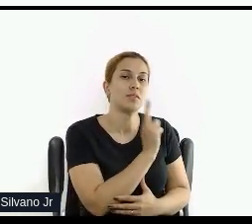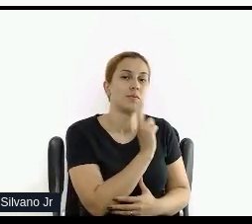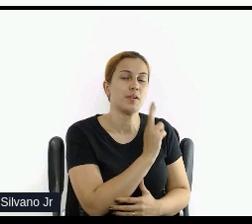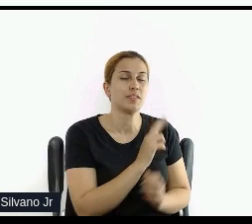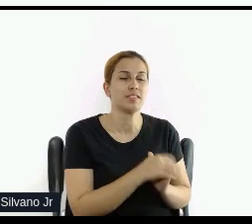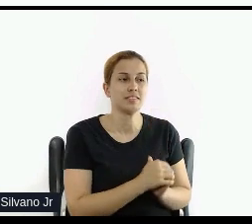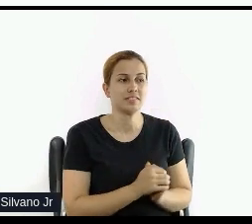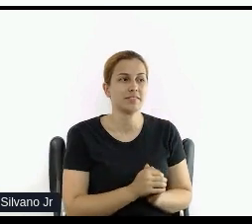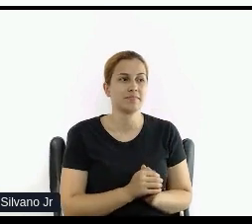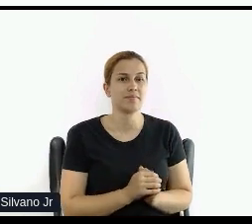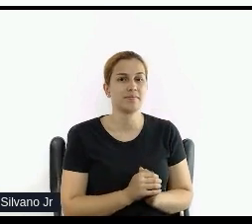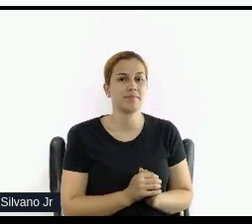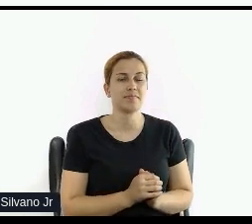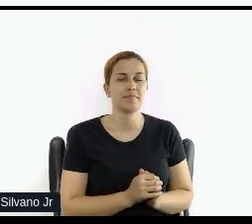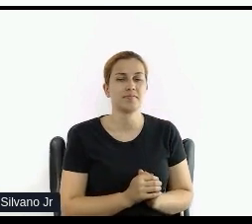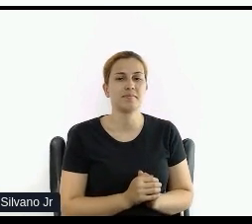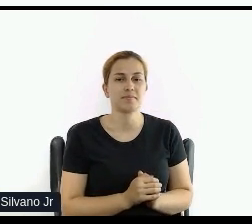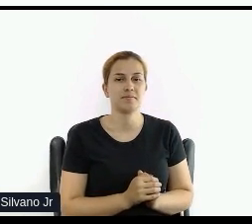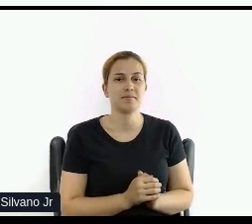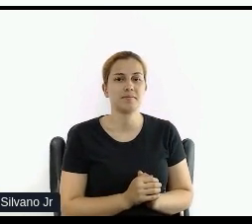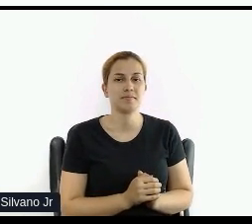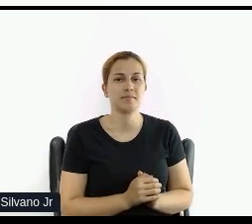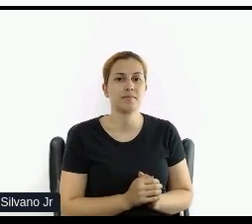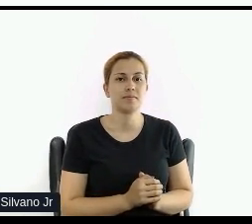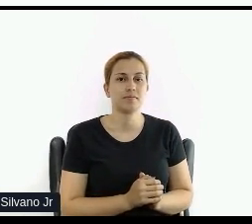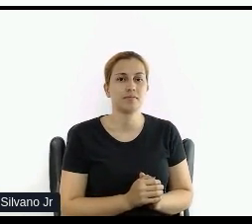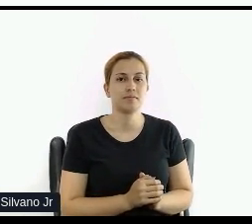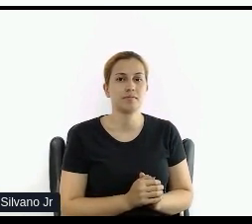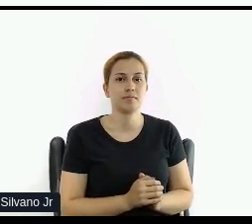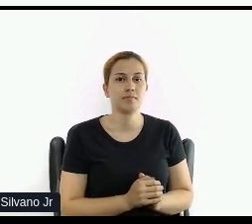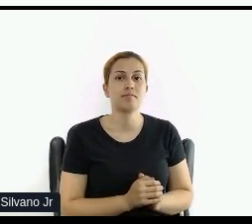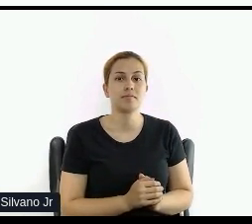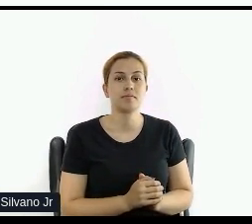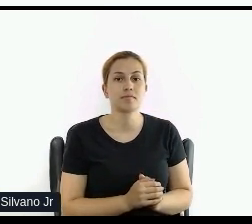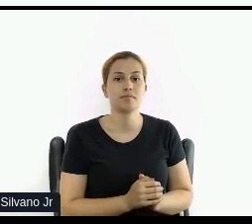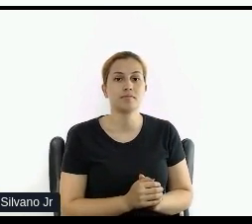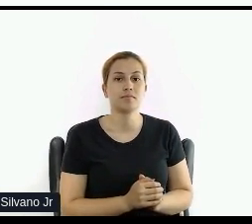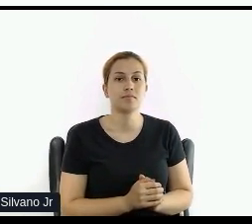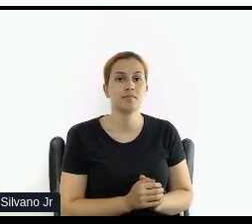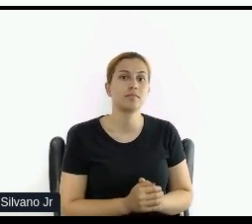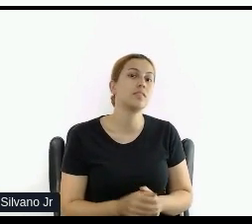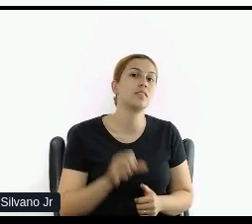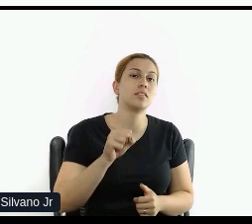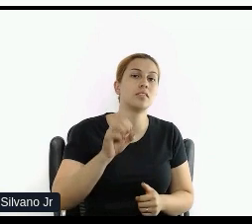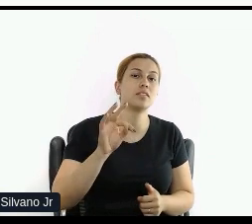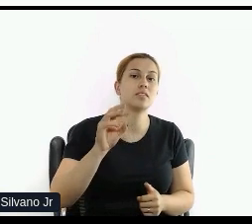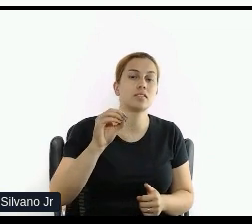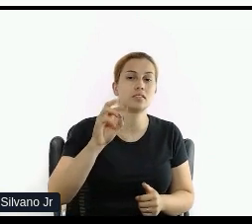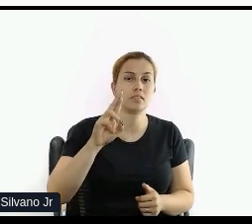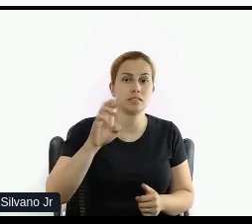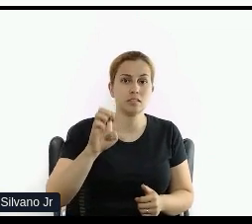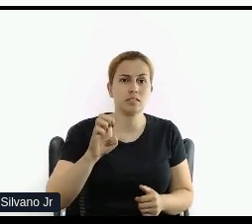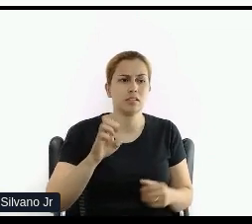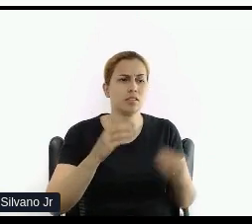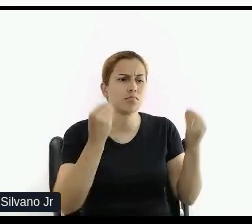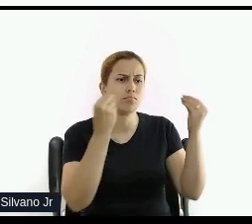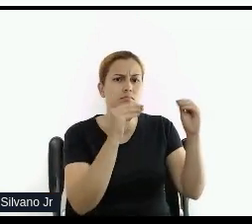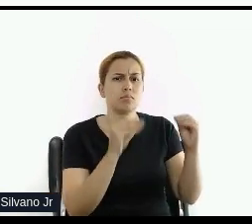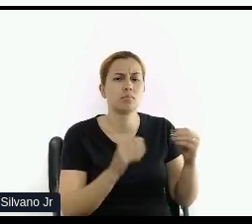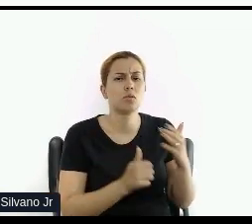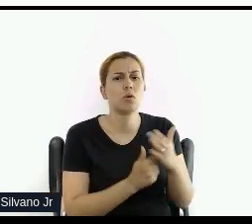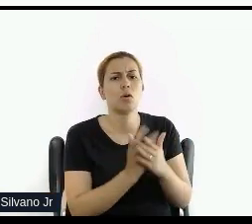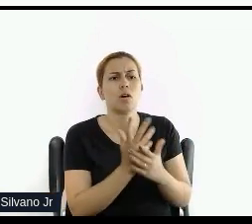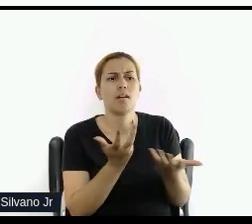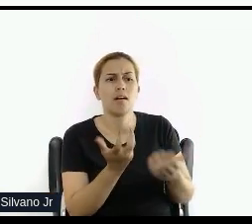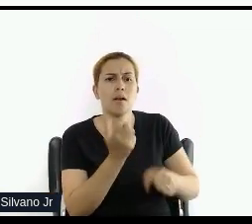uma resposta. Stop, eu passo como nulo aqui o meu stop, porque o stop eu posso especificar onde eu quero que ele pare com a